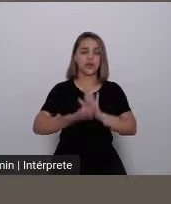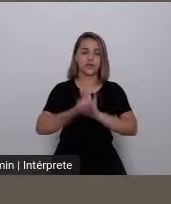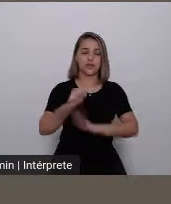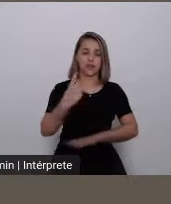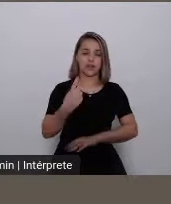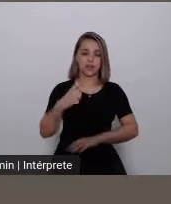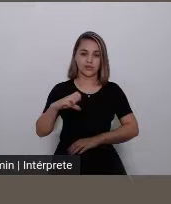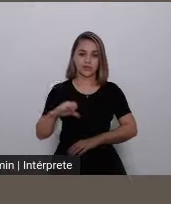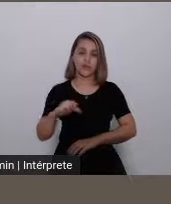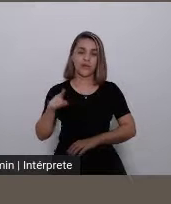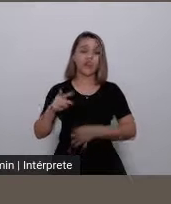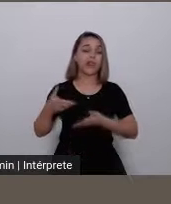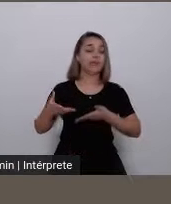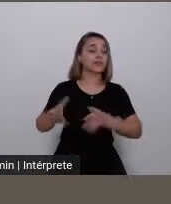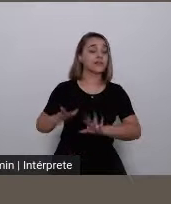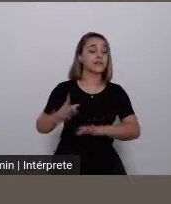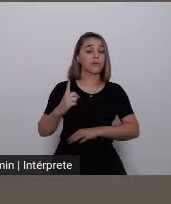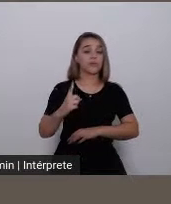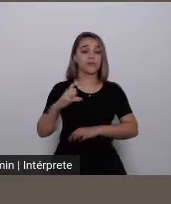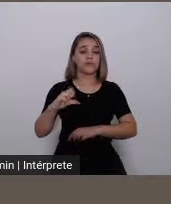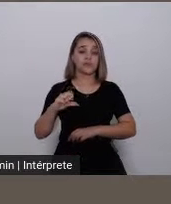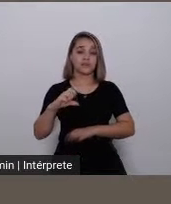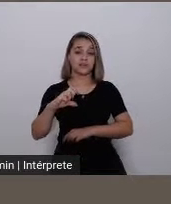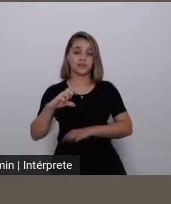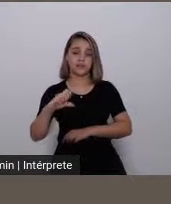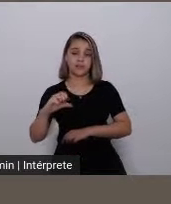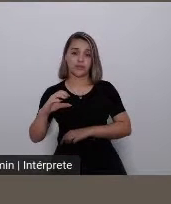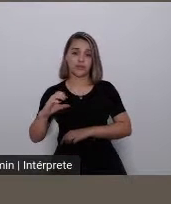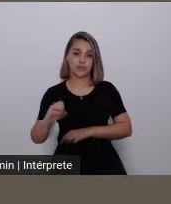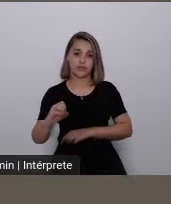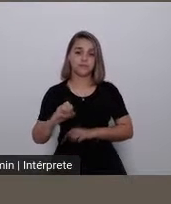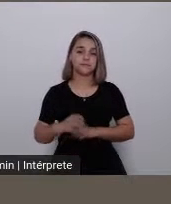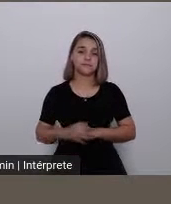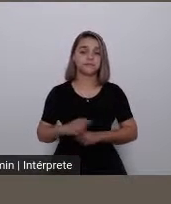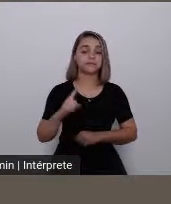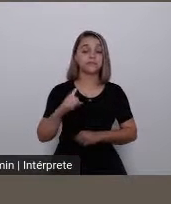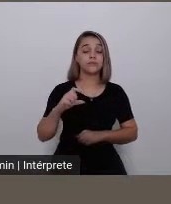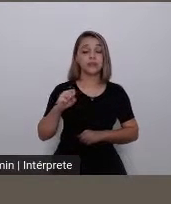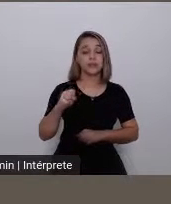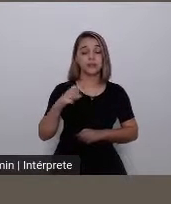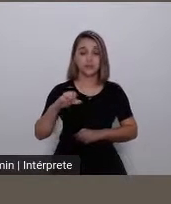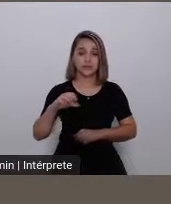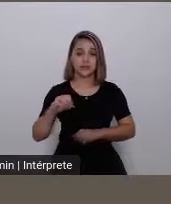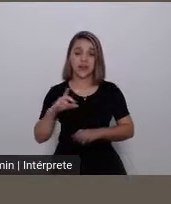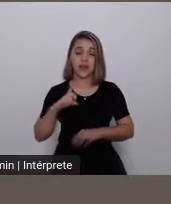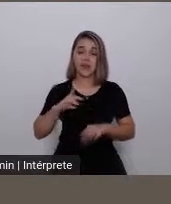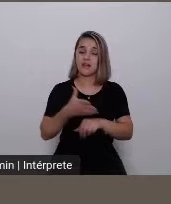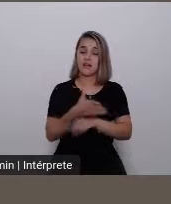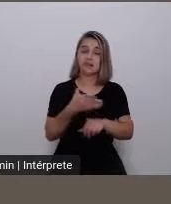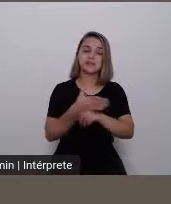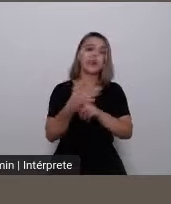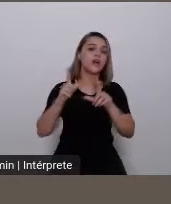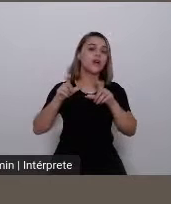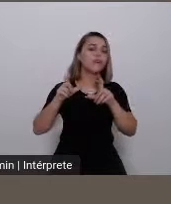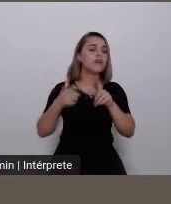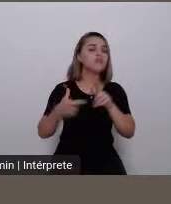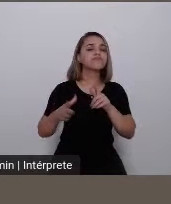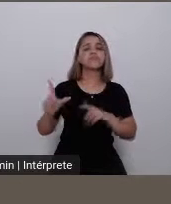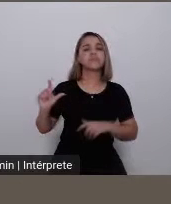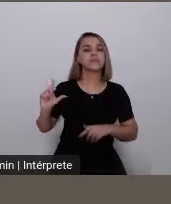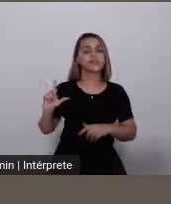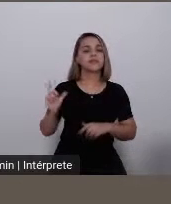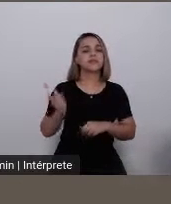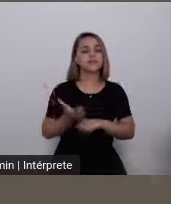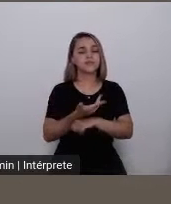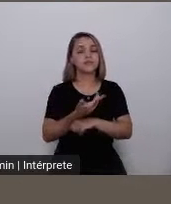em 1890, ele teve acesso desde muito cedo à fotografia como experiência social.